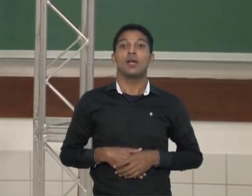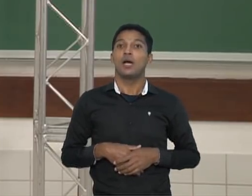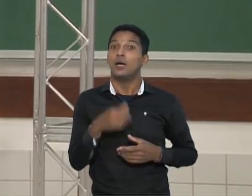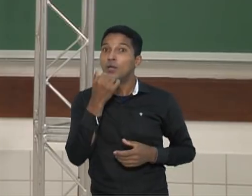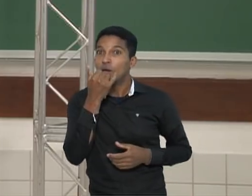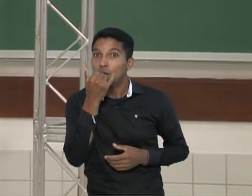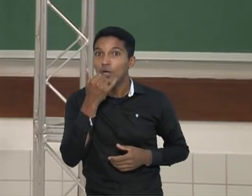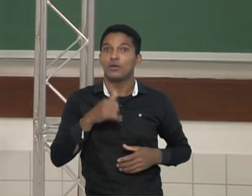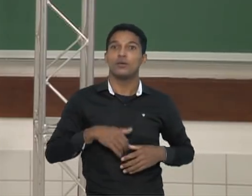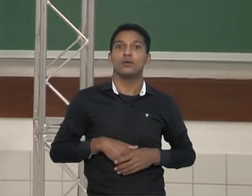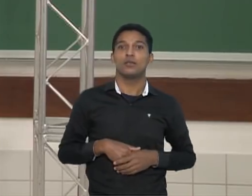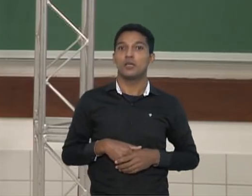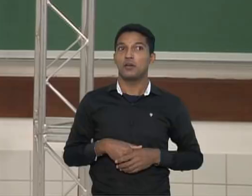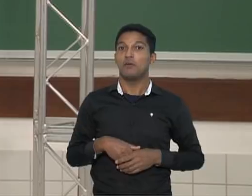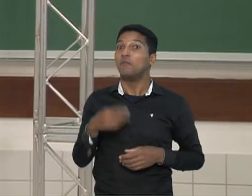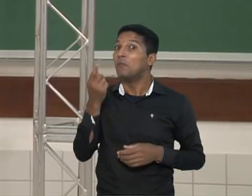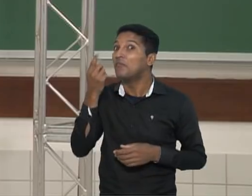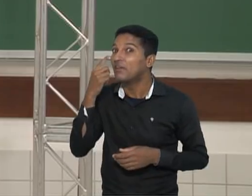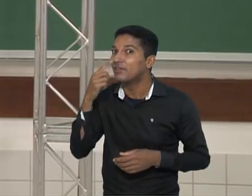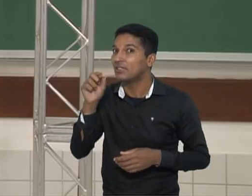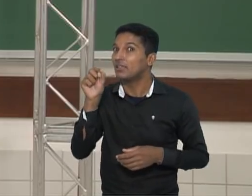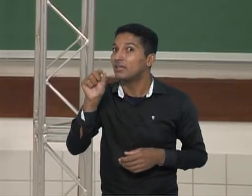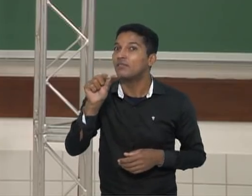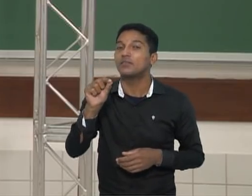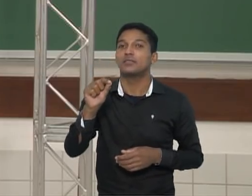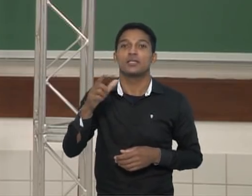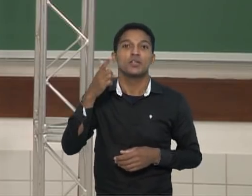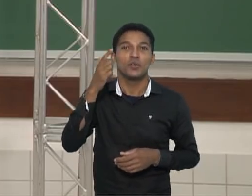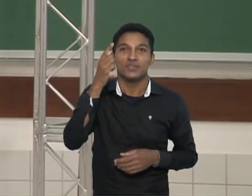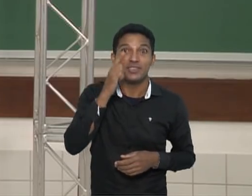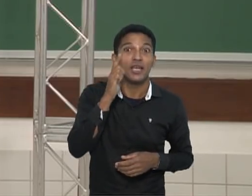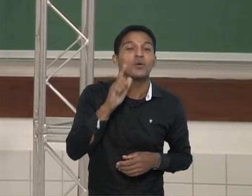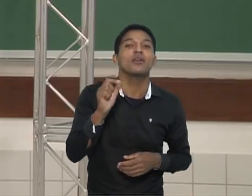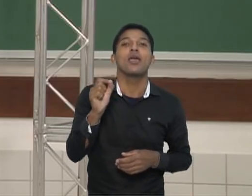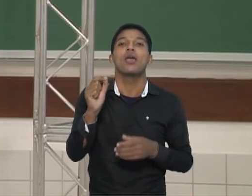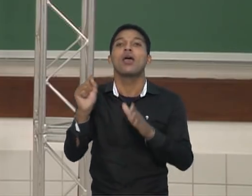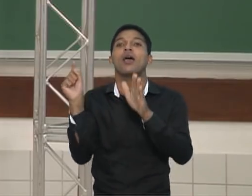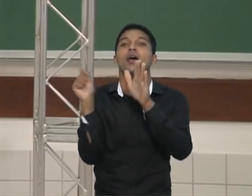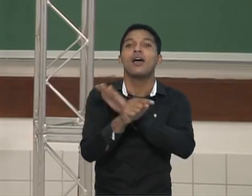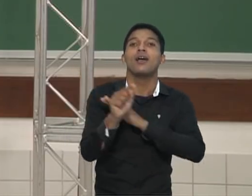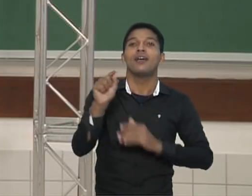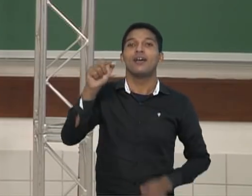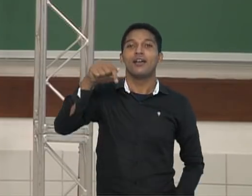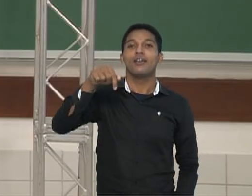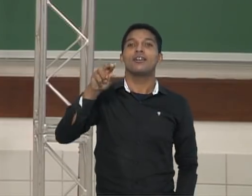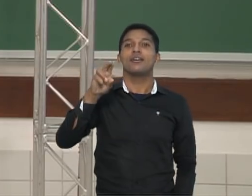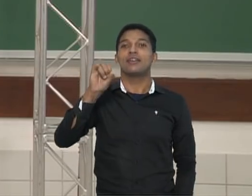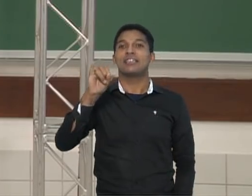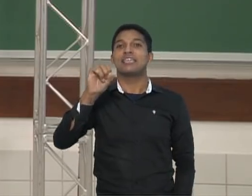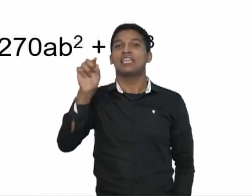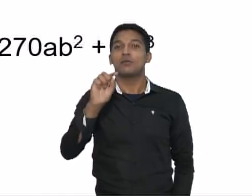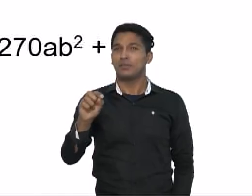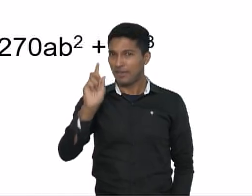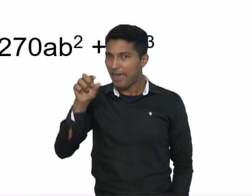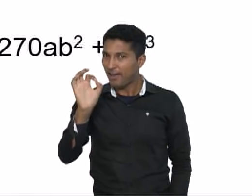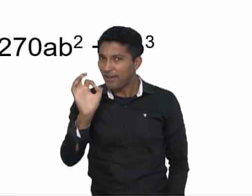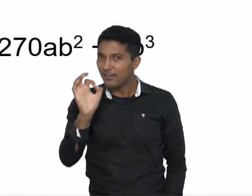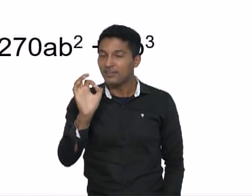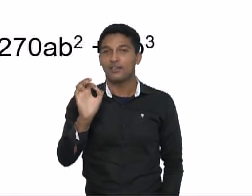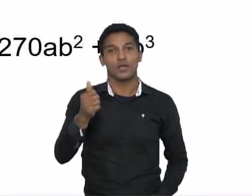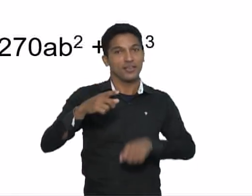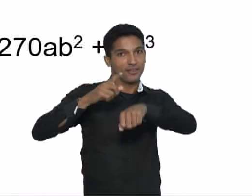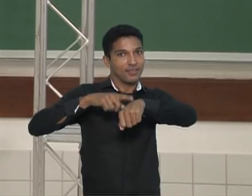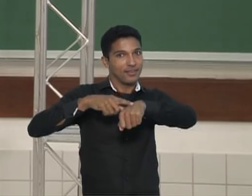aliás, vamos ver se vocês conseguem fazer esse quiz, né? É isso? Vamos lá, então. Vou dar um tempinho para vocês